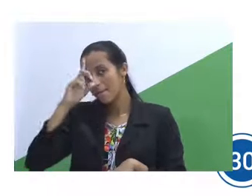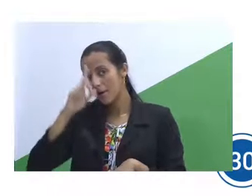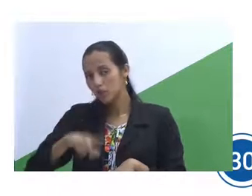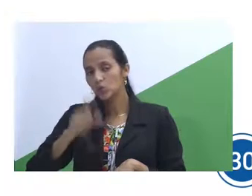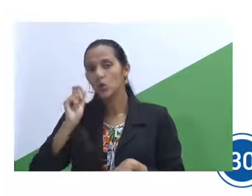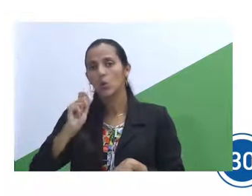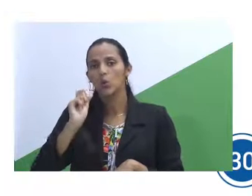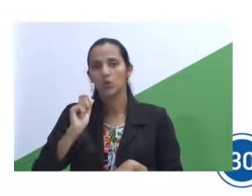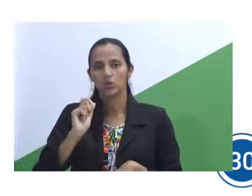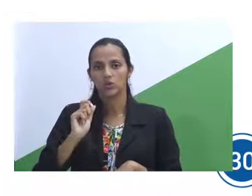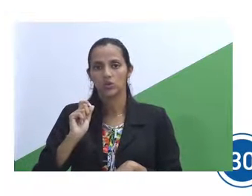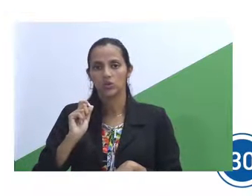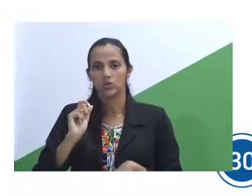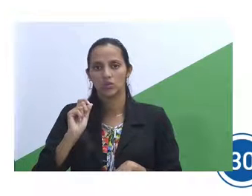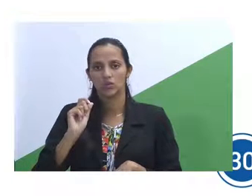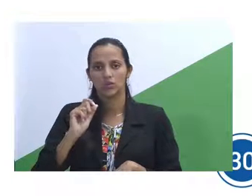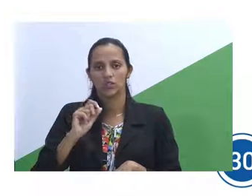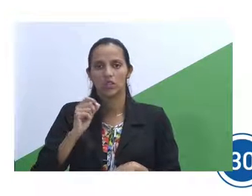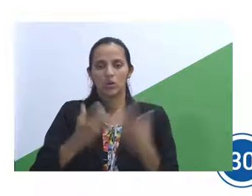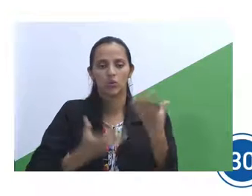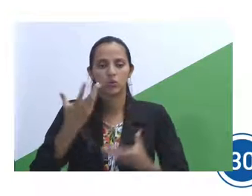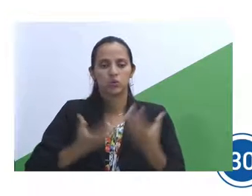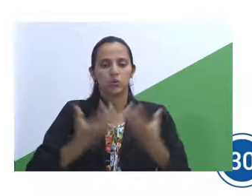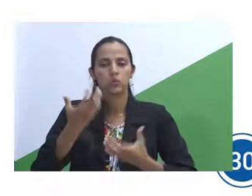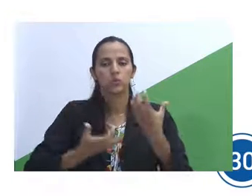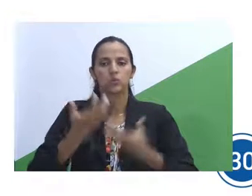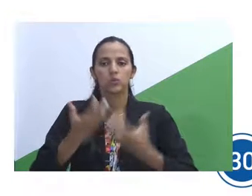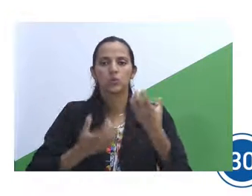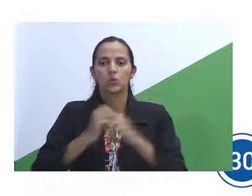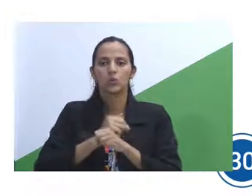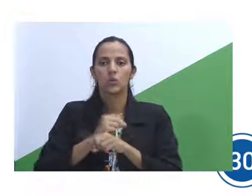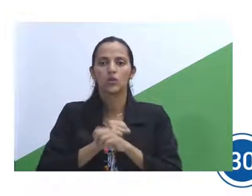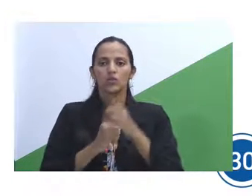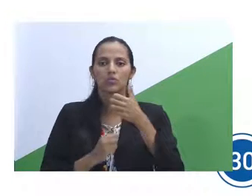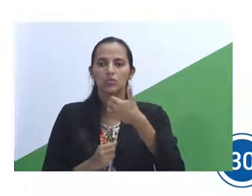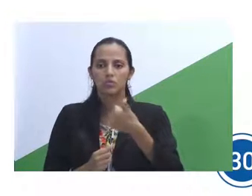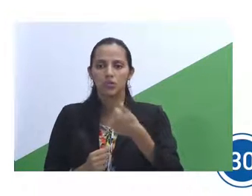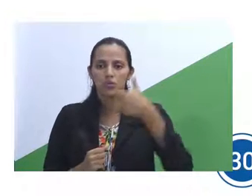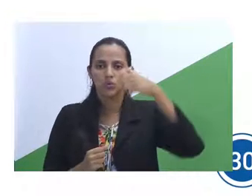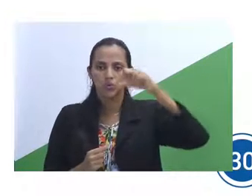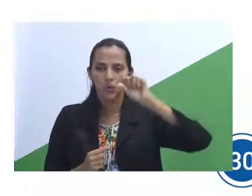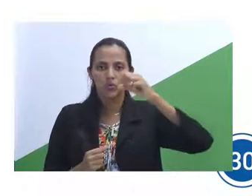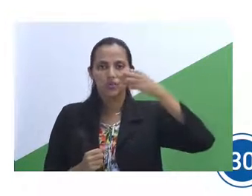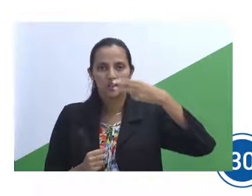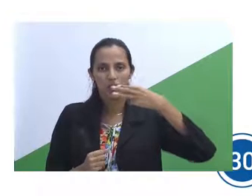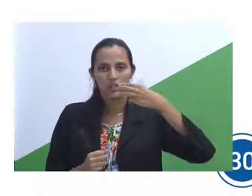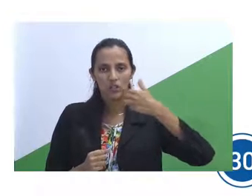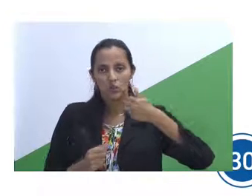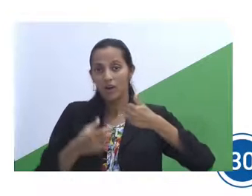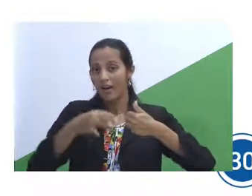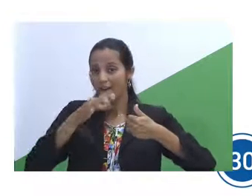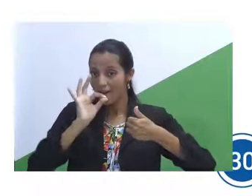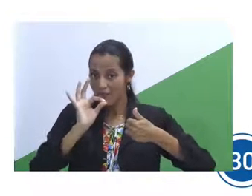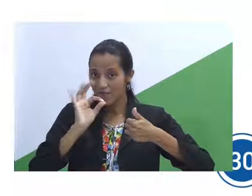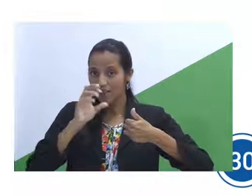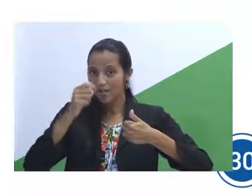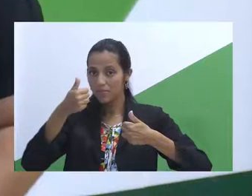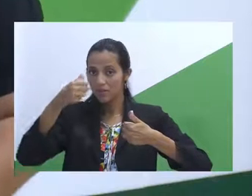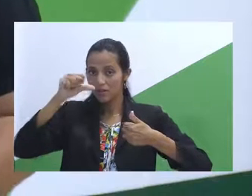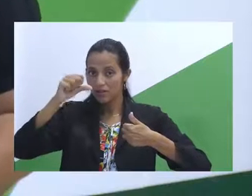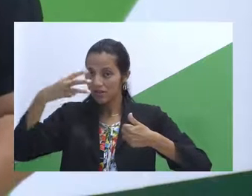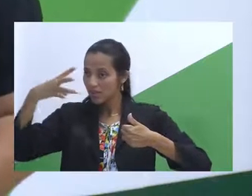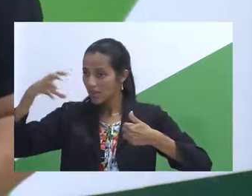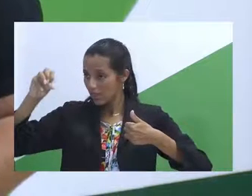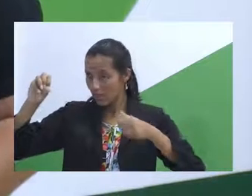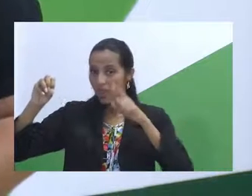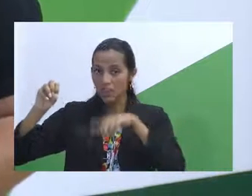30 milhões de sacas de café entre 1931 e 1939, né? Então, dizer, Vargas, ao mesmo tempo que ele